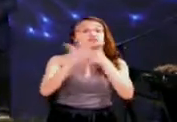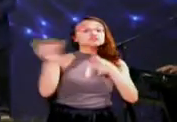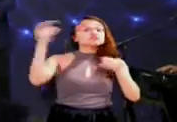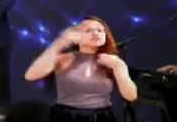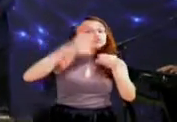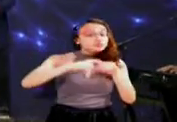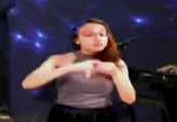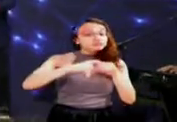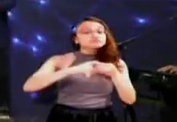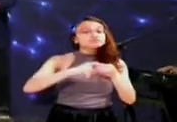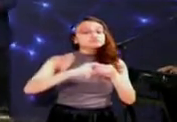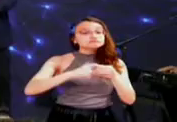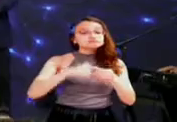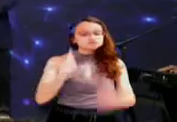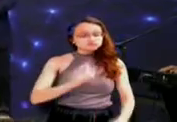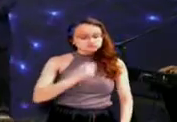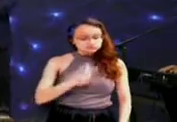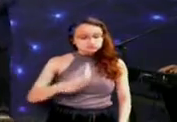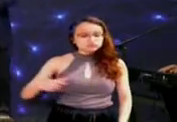nós vamos cantar agora.